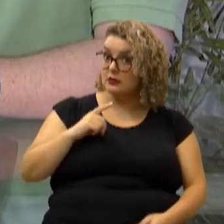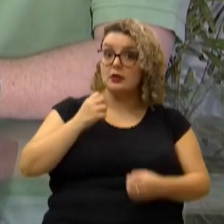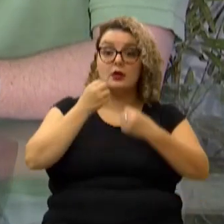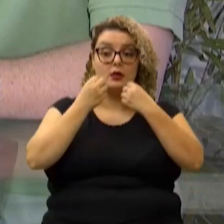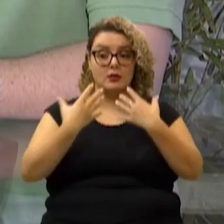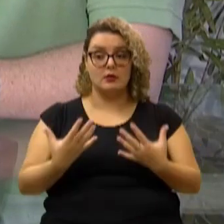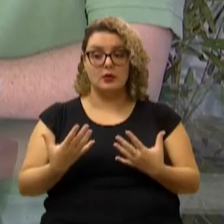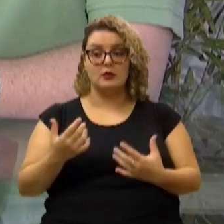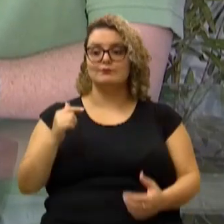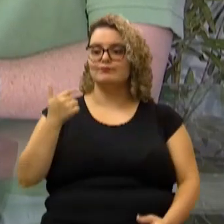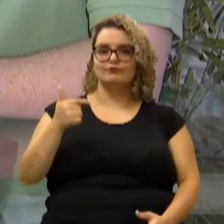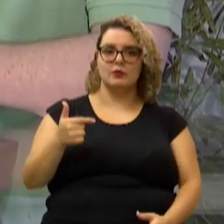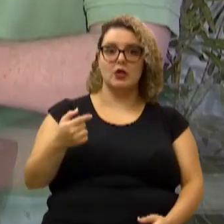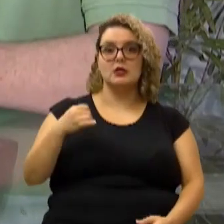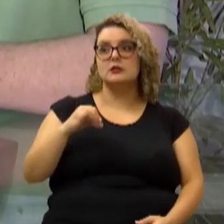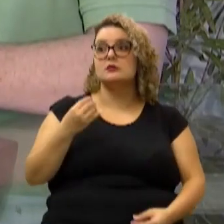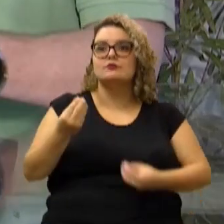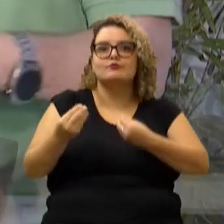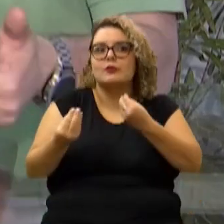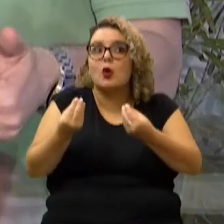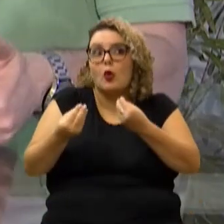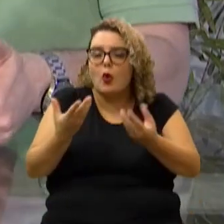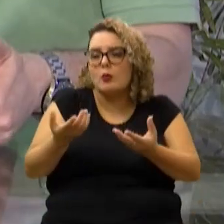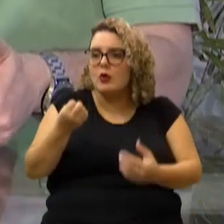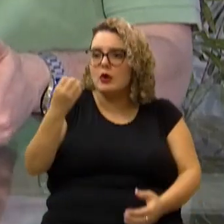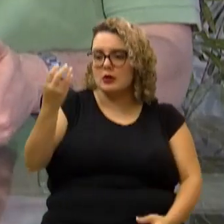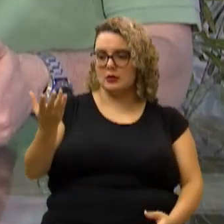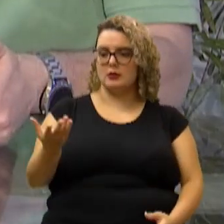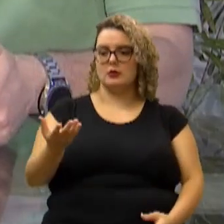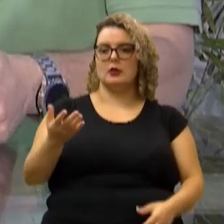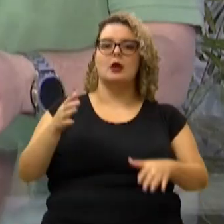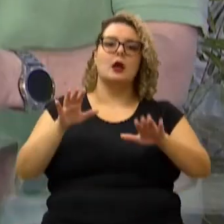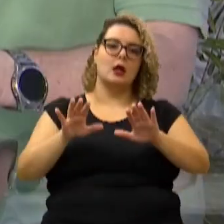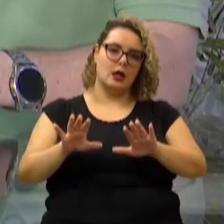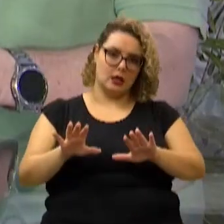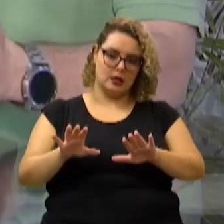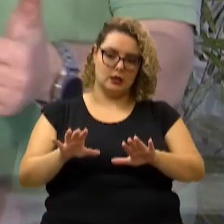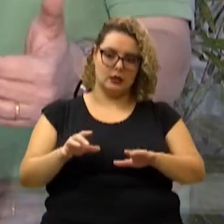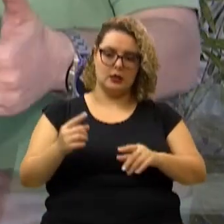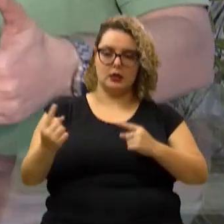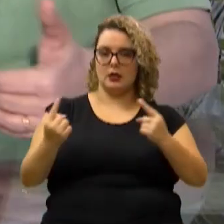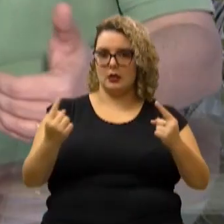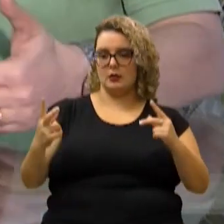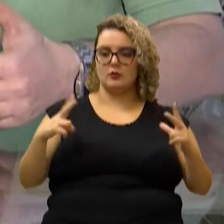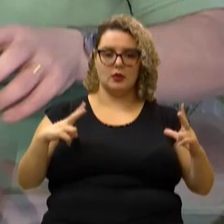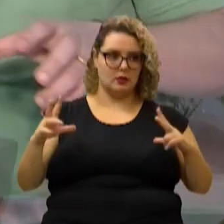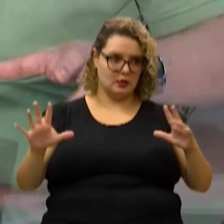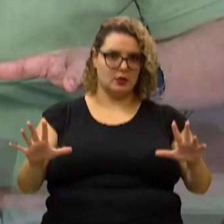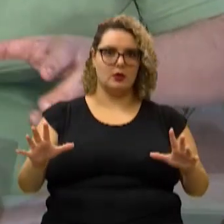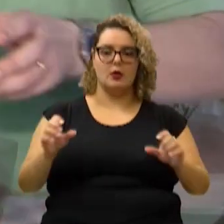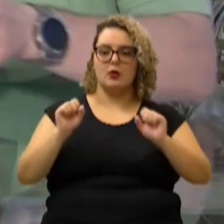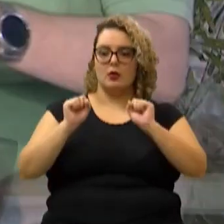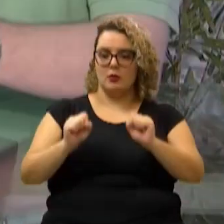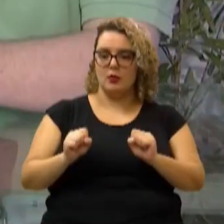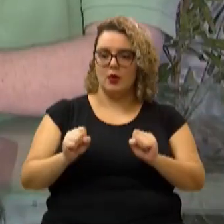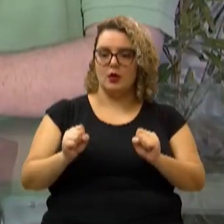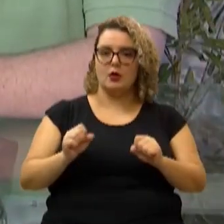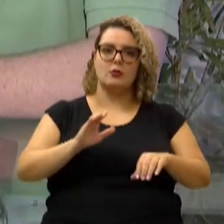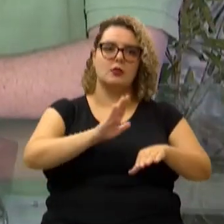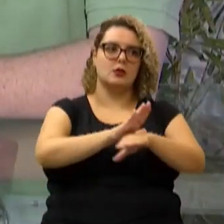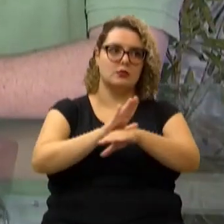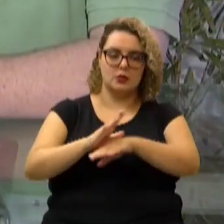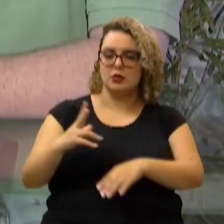que bom não não tem bom se não tem como é que nós vamos fazer a viagem aí cada um individualmente pode fazer a sua